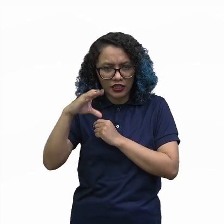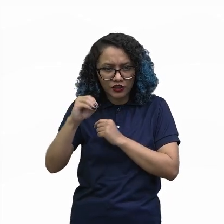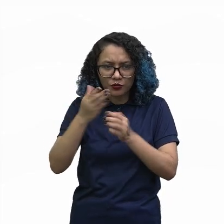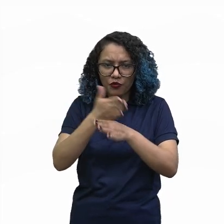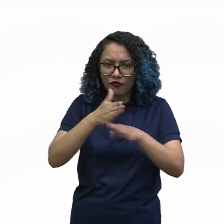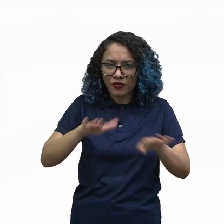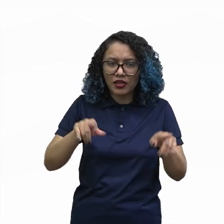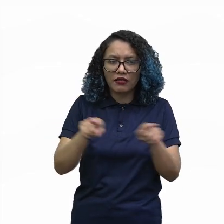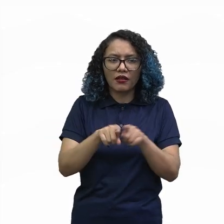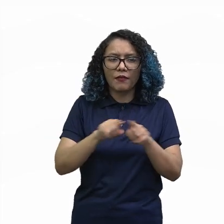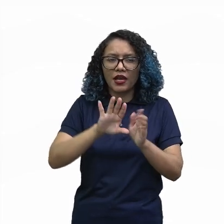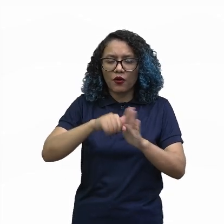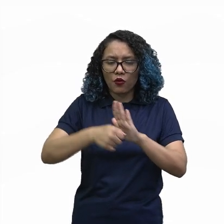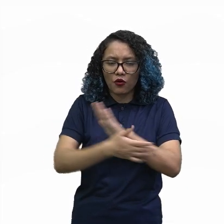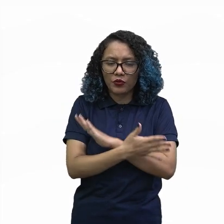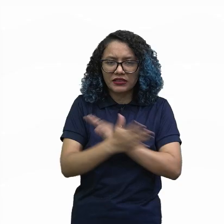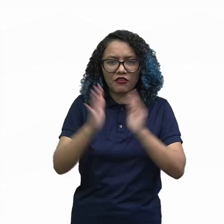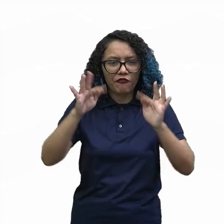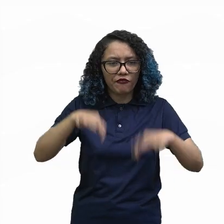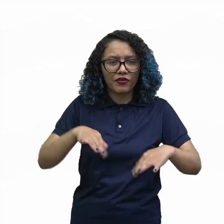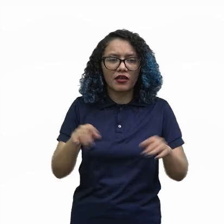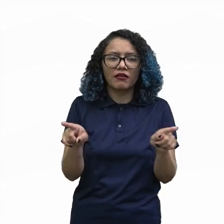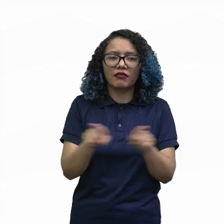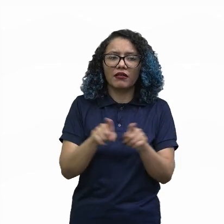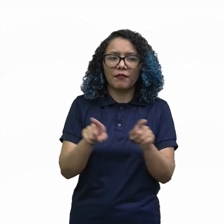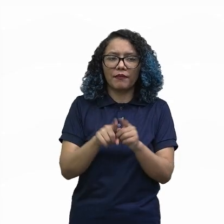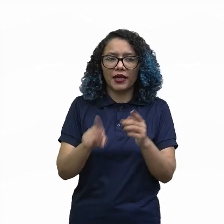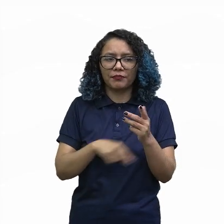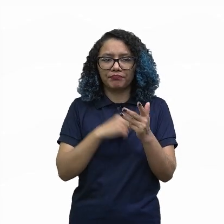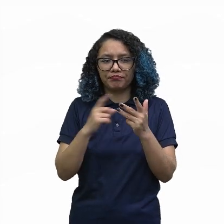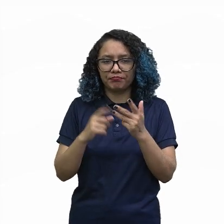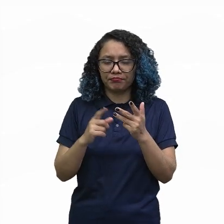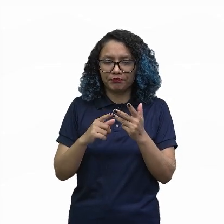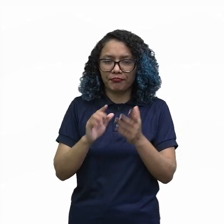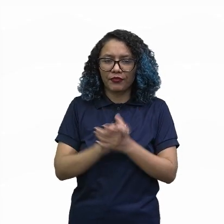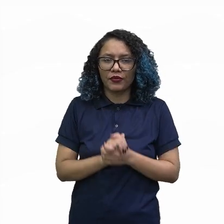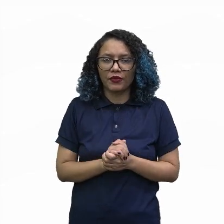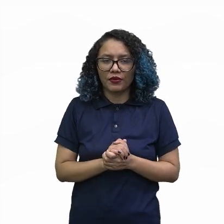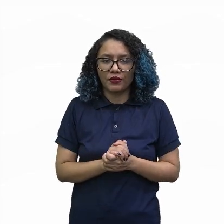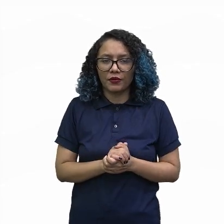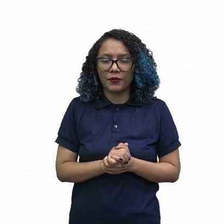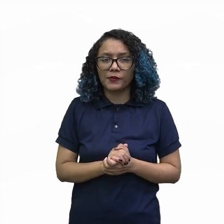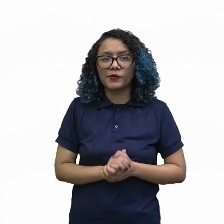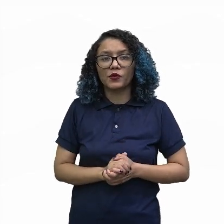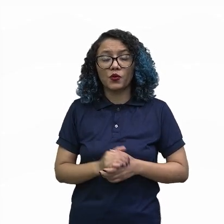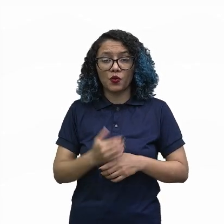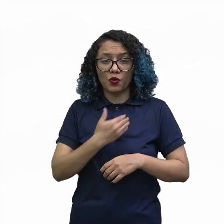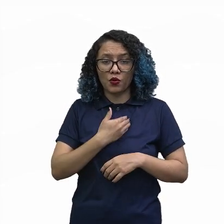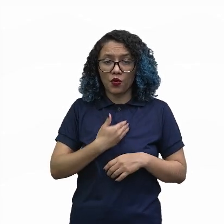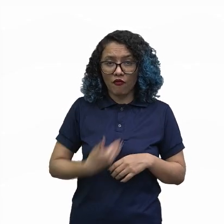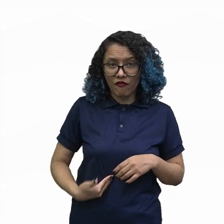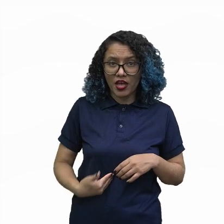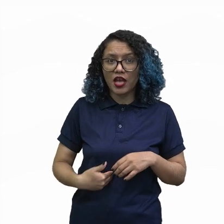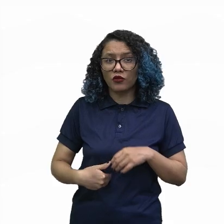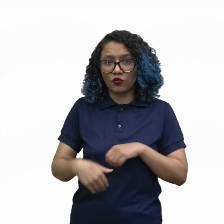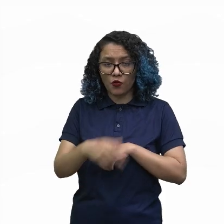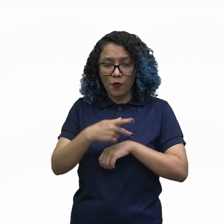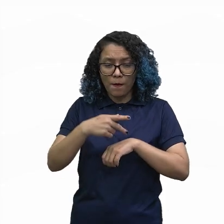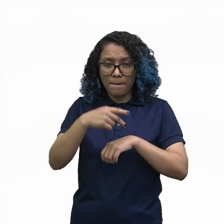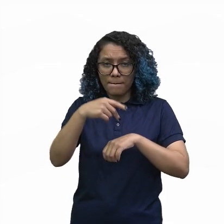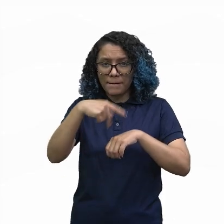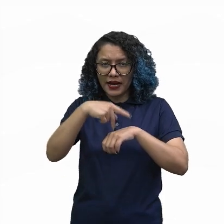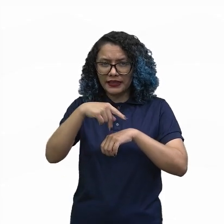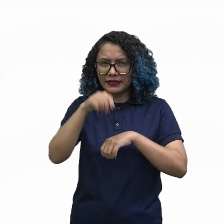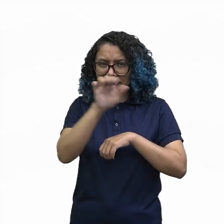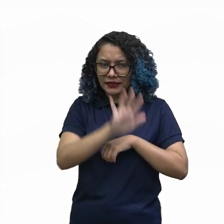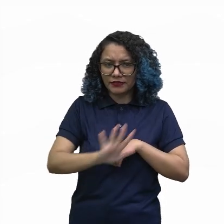da corrupção. Também defendiam o fortalecimento do Estado Nacional, né? Ou seja, a retirada